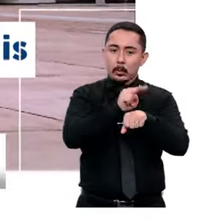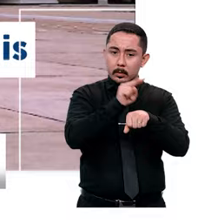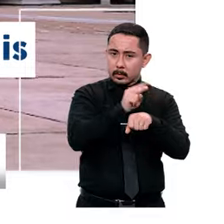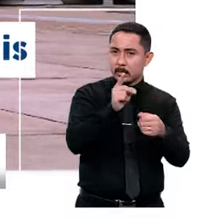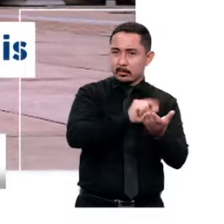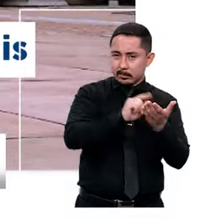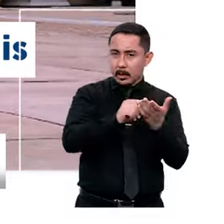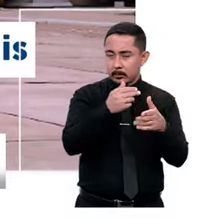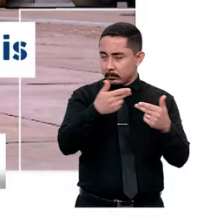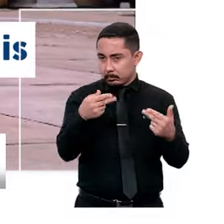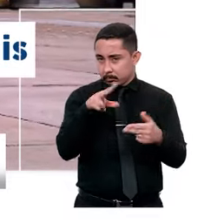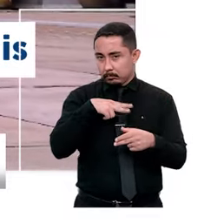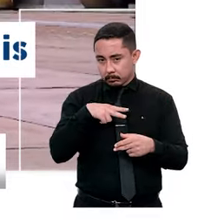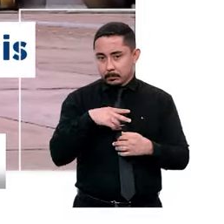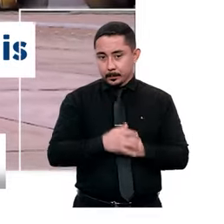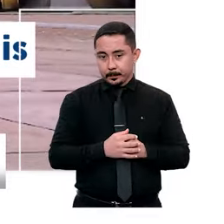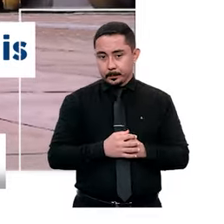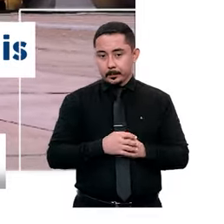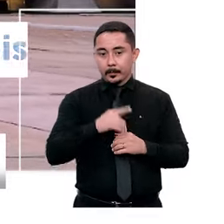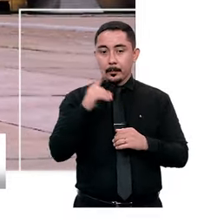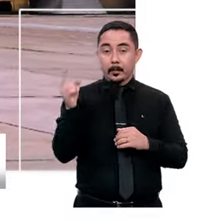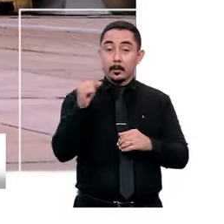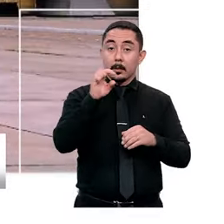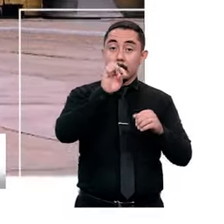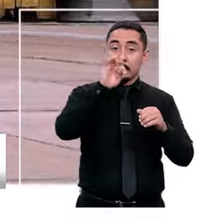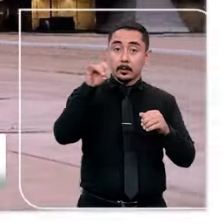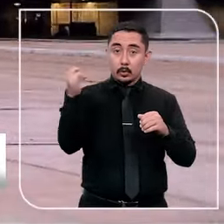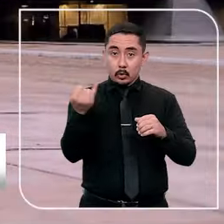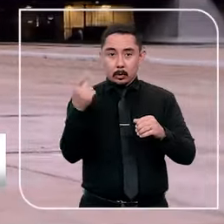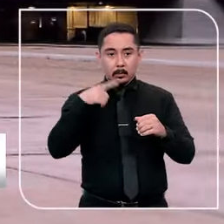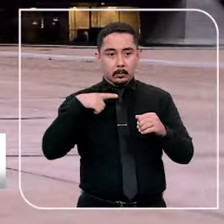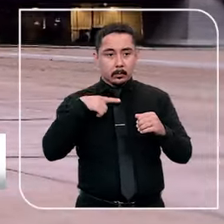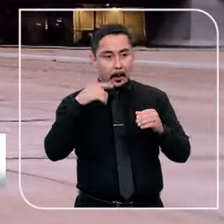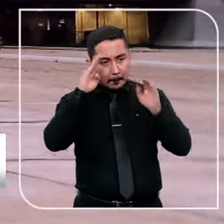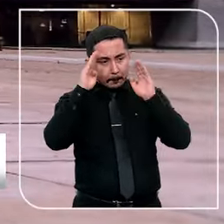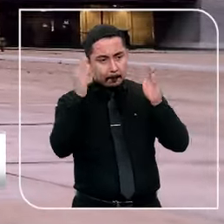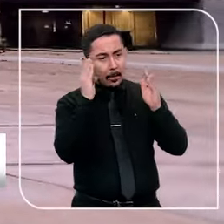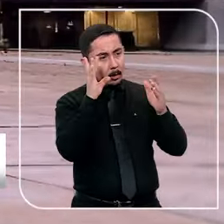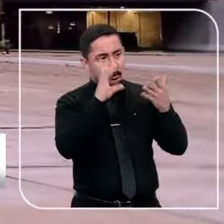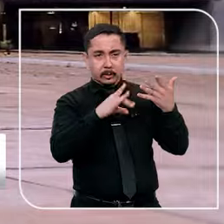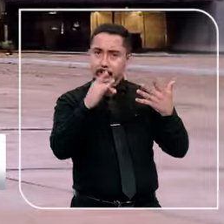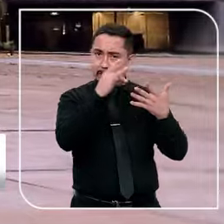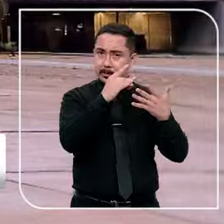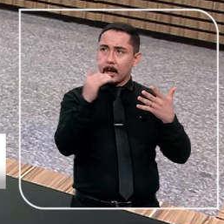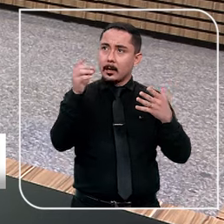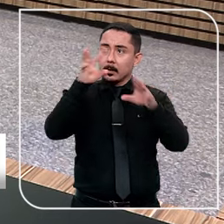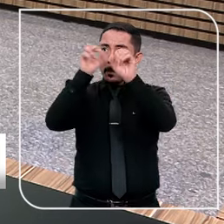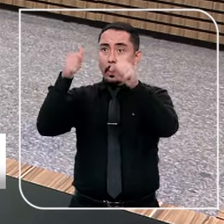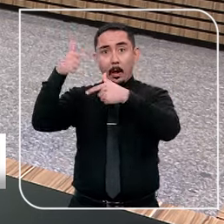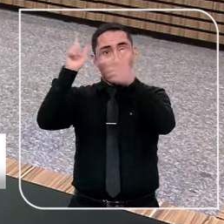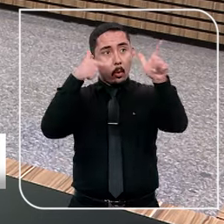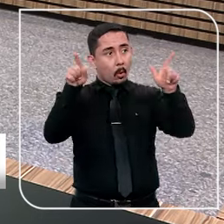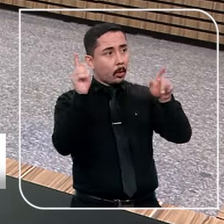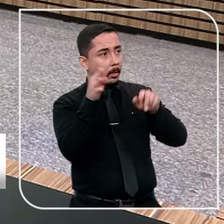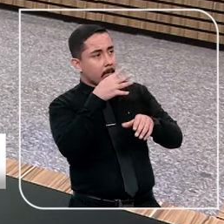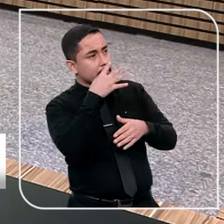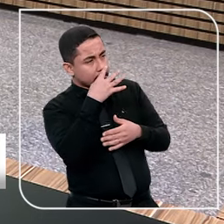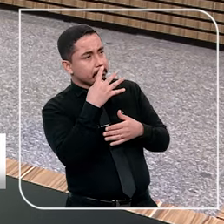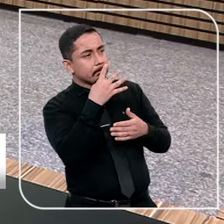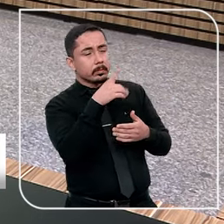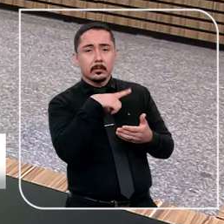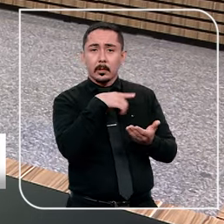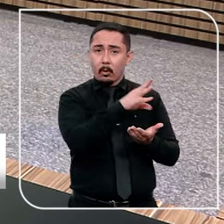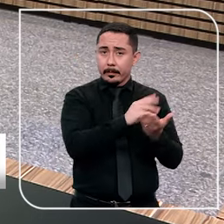a lgpd o Superior Tribunal de Justiça Tem se tornado referência para outros tribunais o STJ inclusive